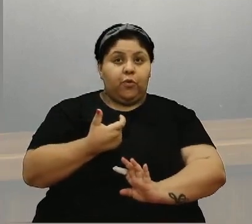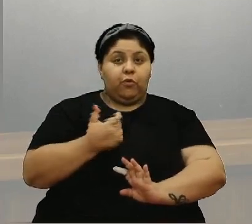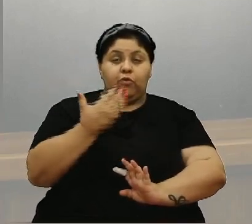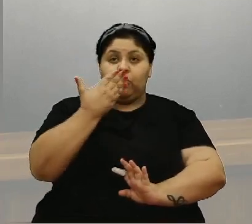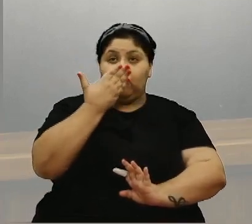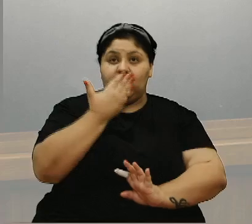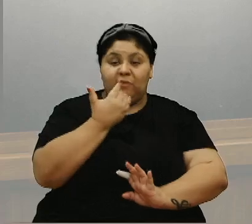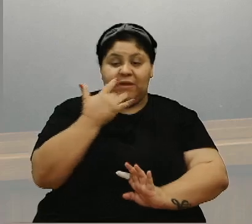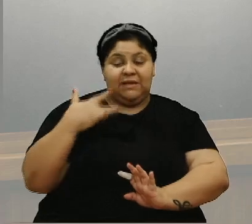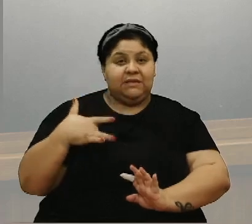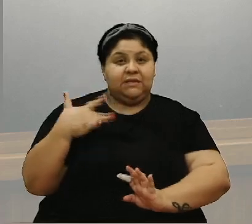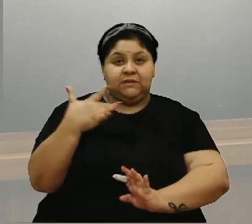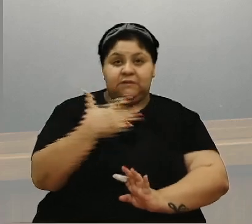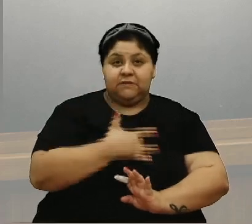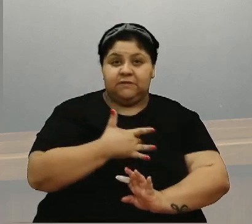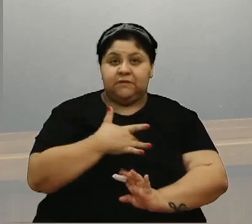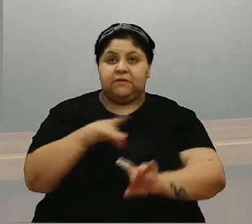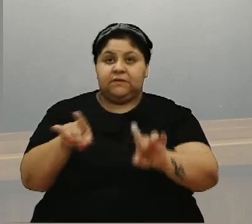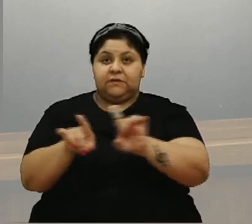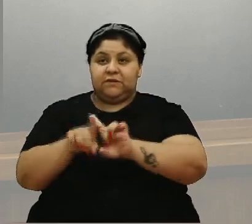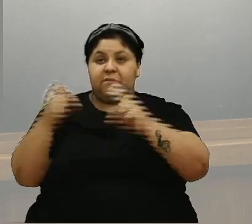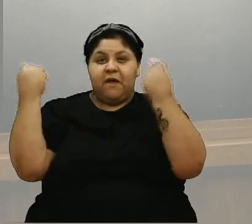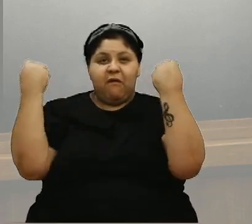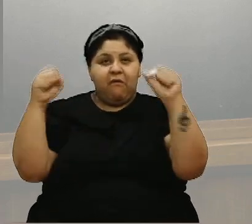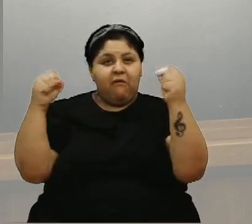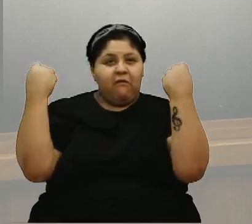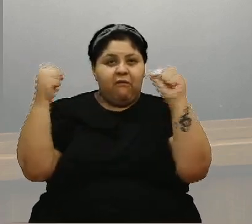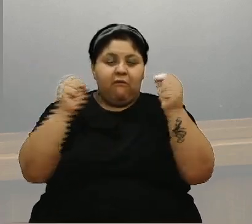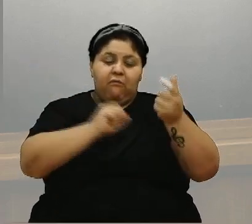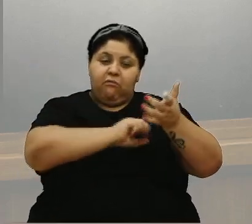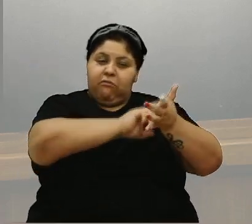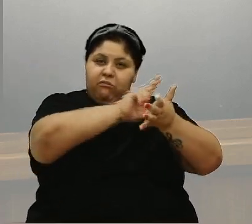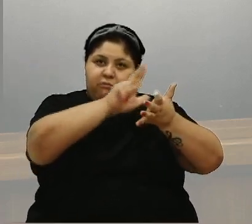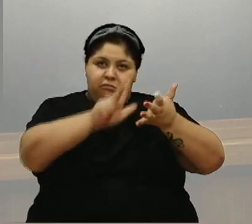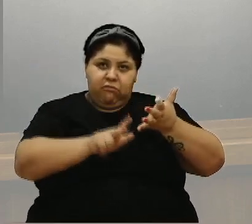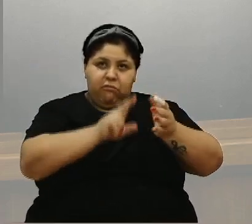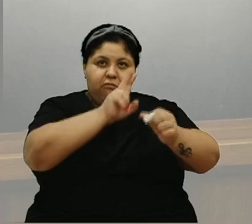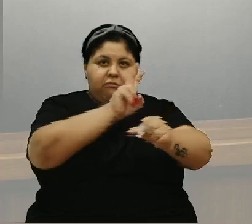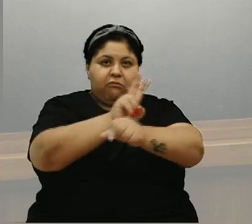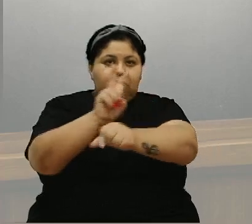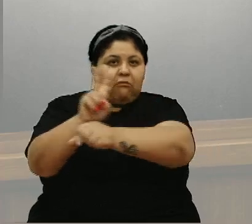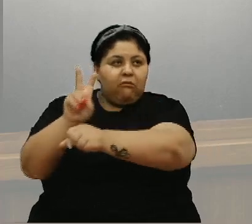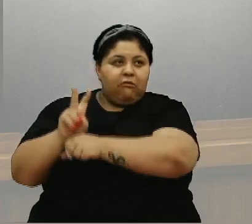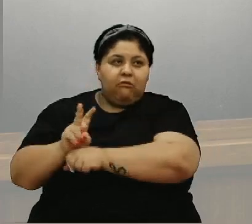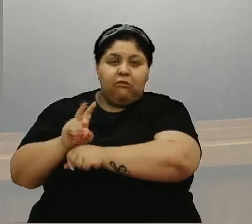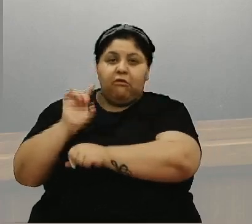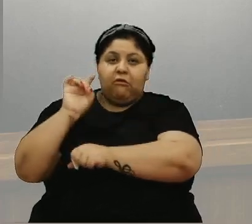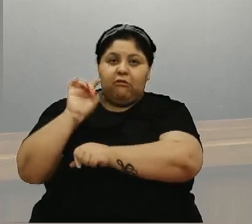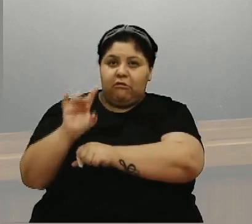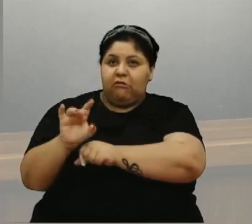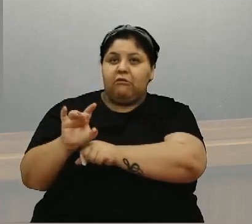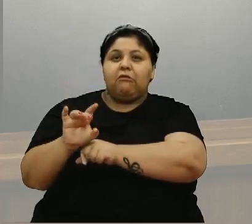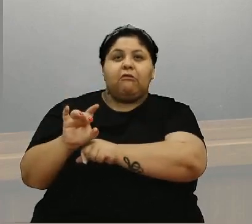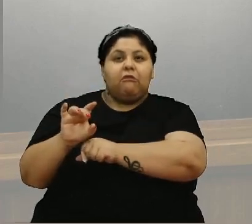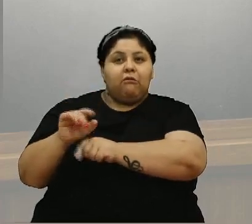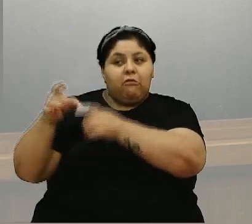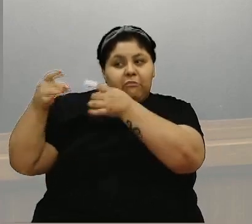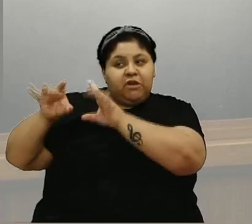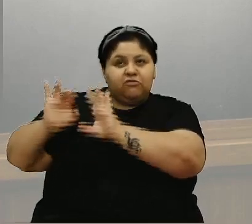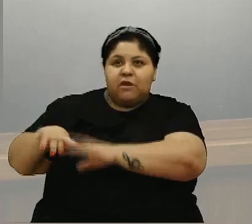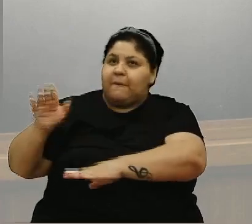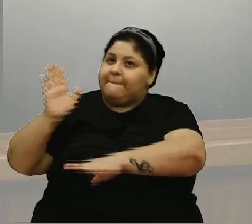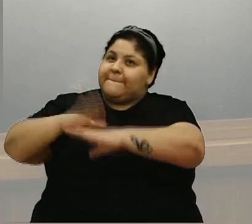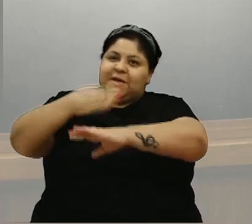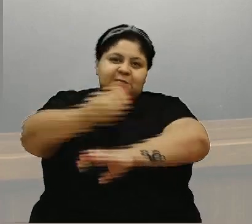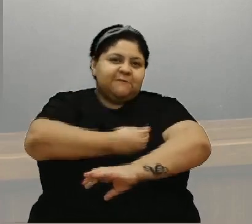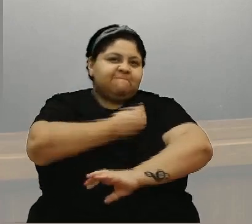alimentação saudável, como de exercícios e uma série de coisas preventivas, isso aí vai atacar cada vez mais a vida das